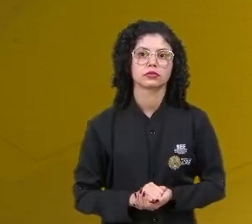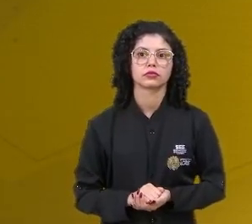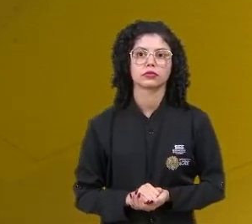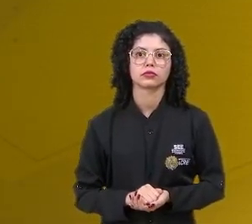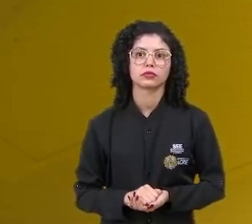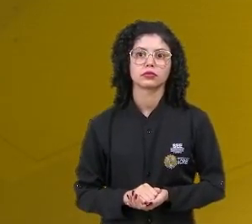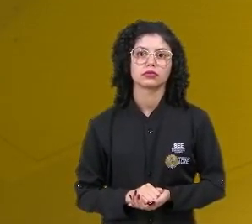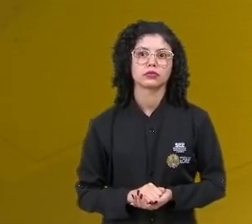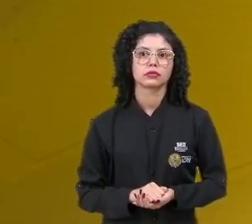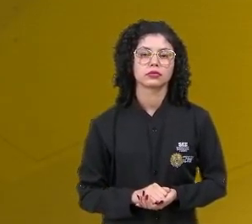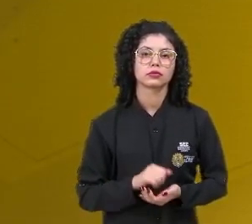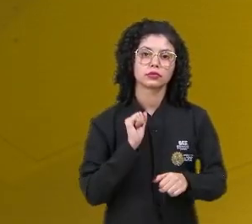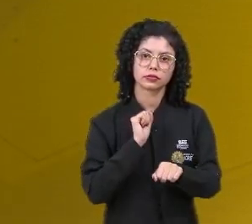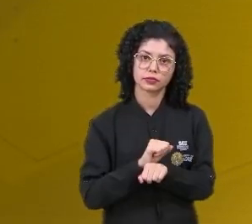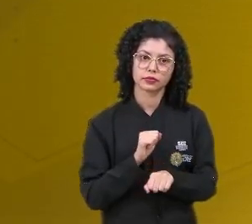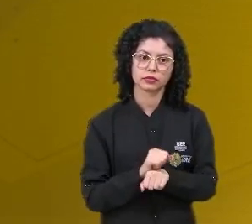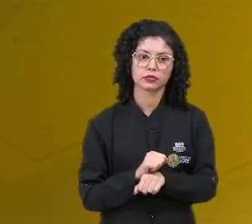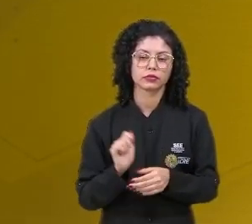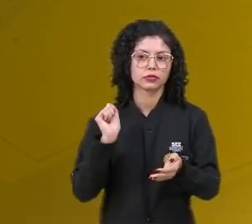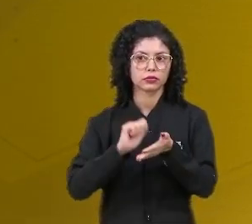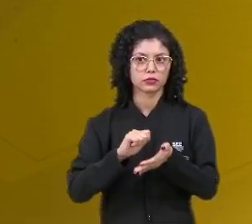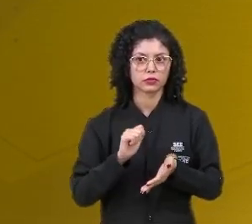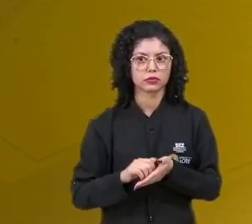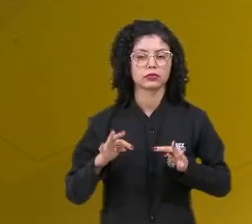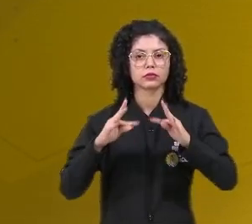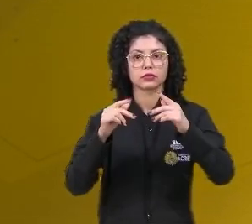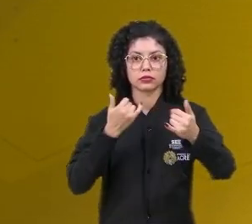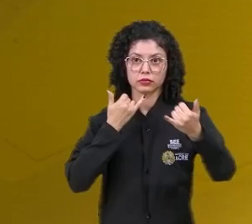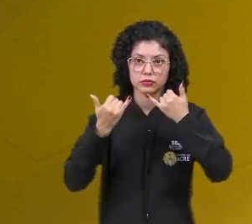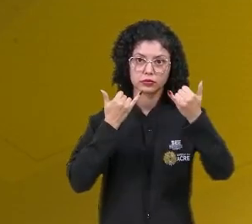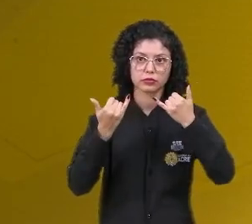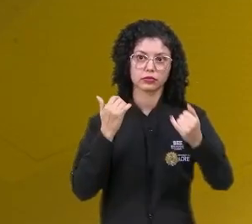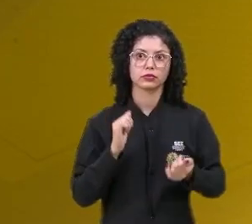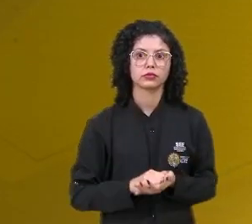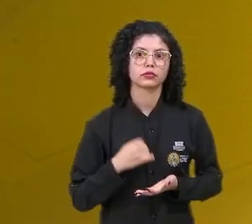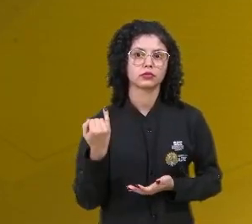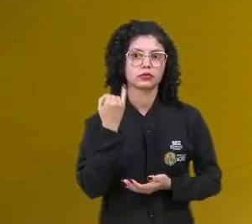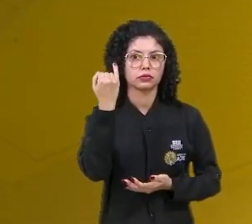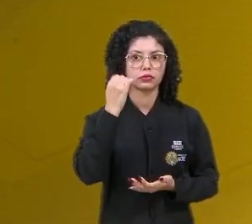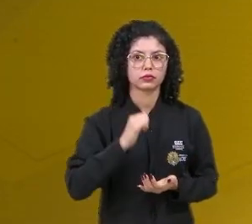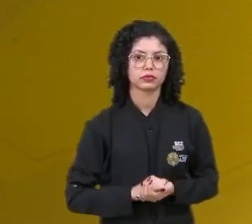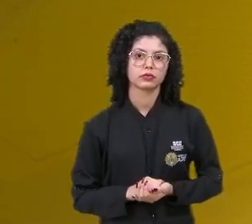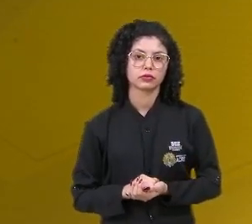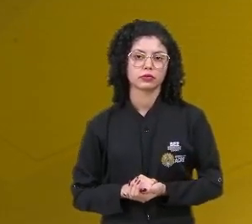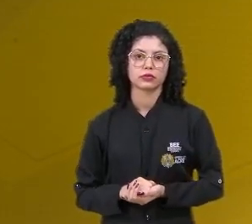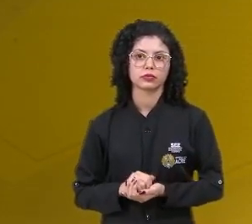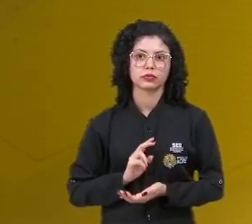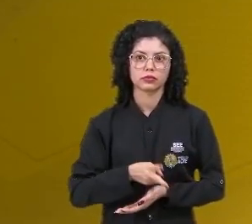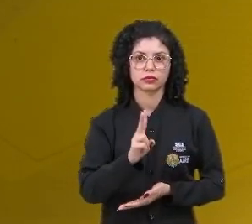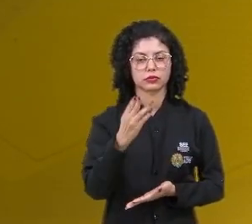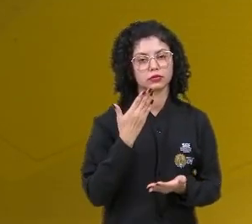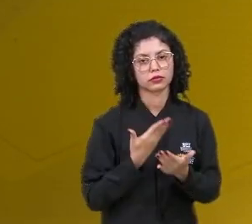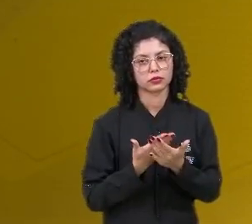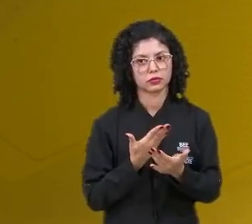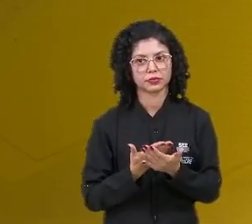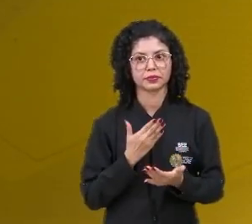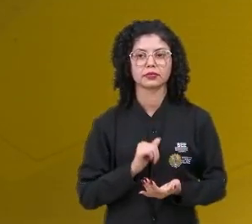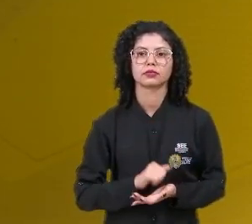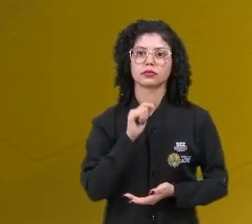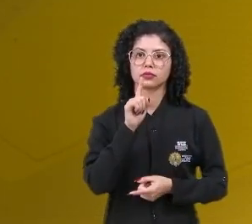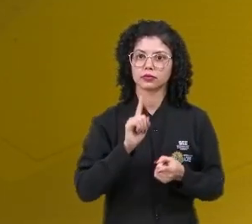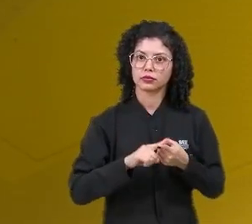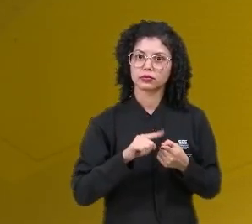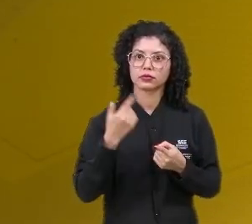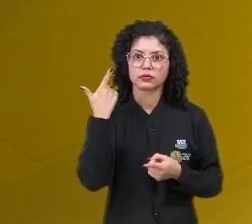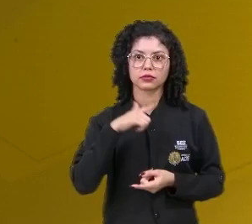tá? Espero que vocês tenham anotado todas as informações importantes e continue estudando, porque vocês